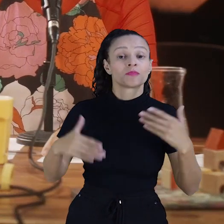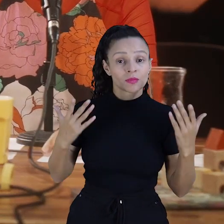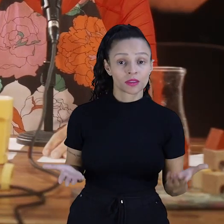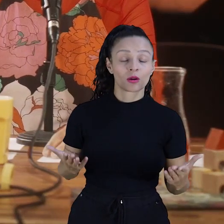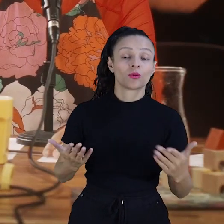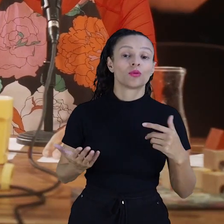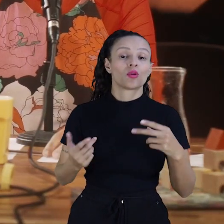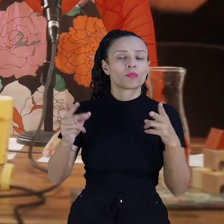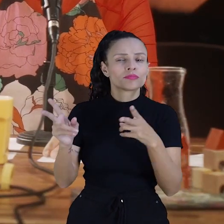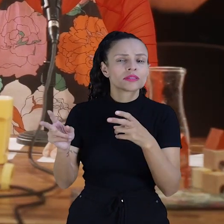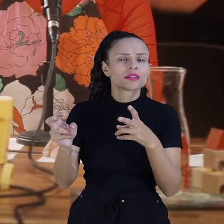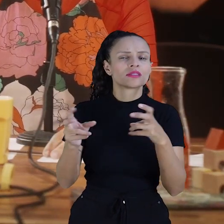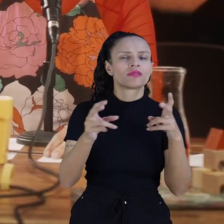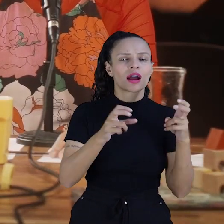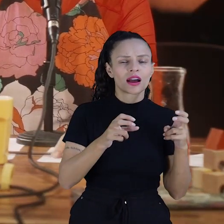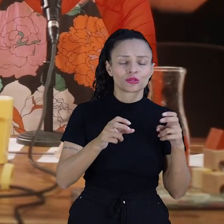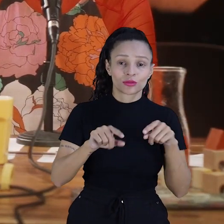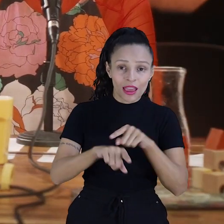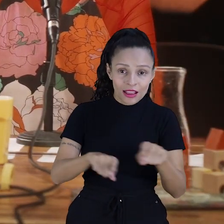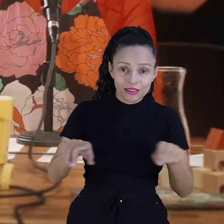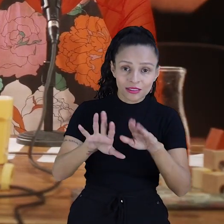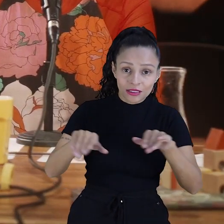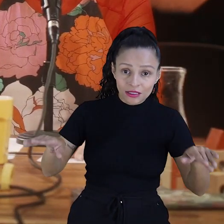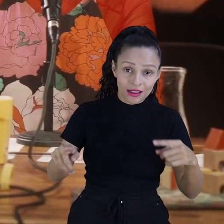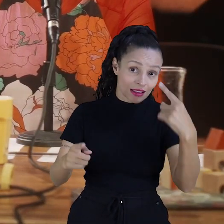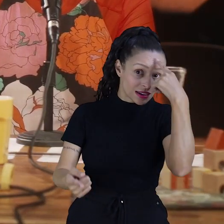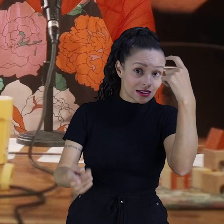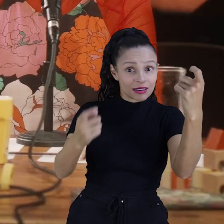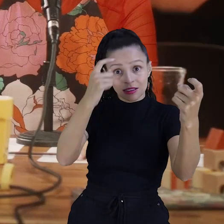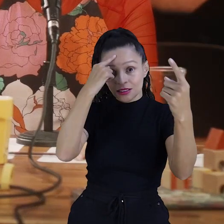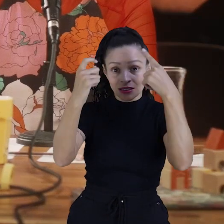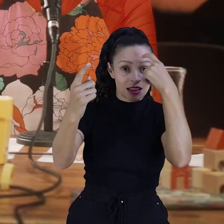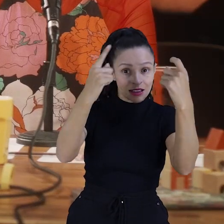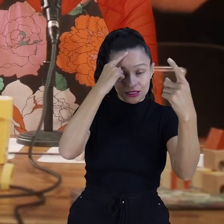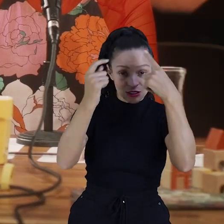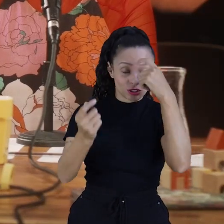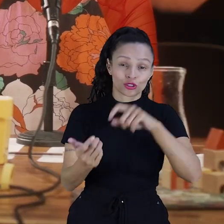Nesse espaço Então, assim, dividido. observá-los criando as